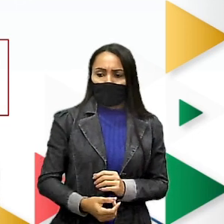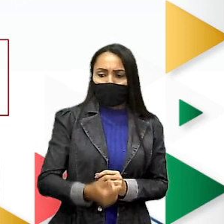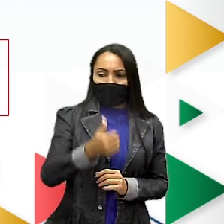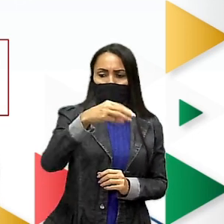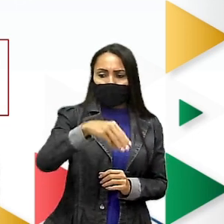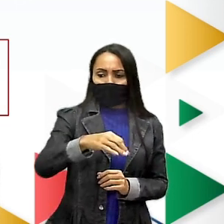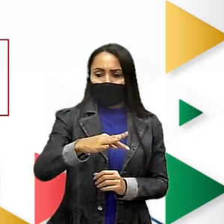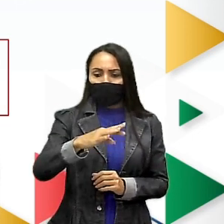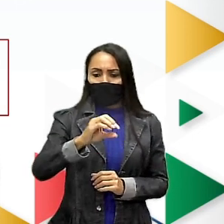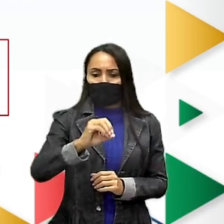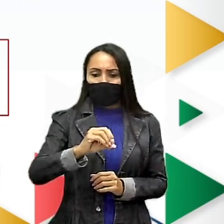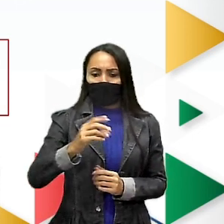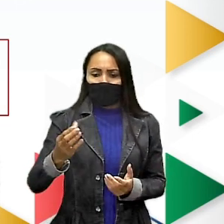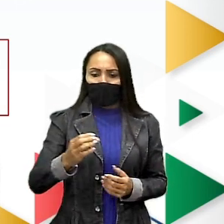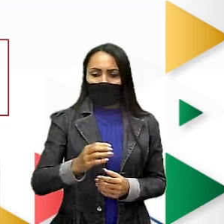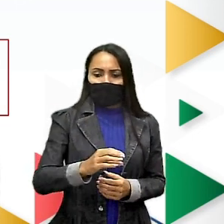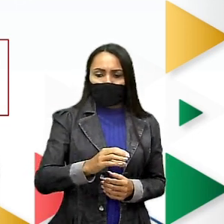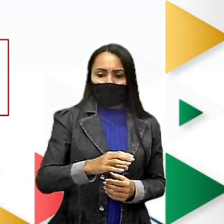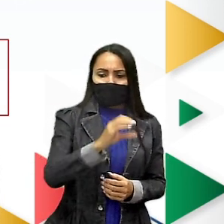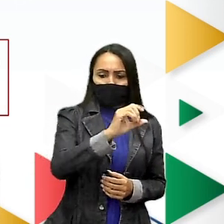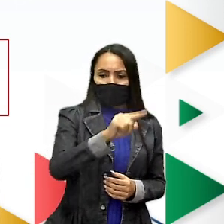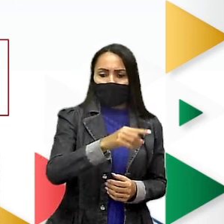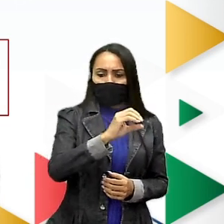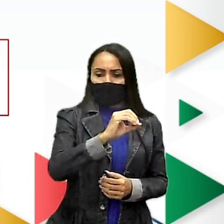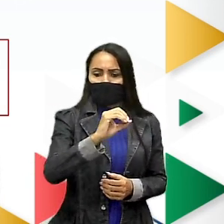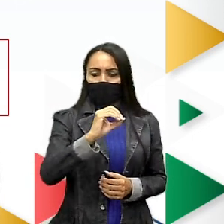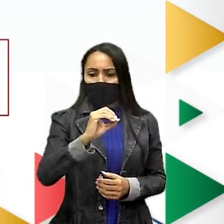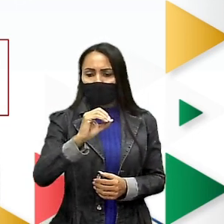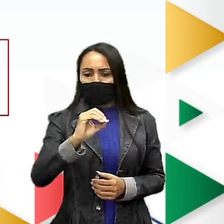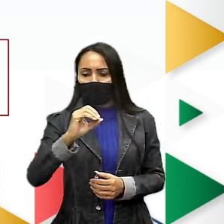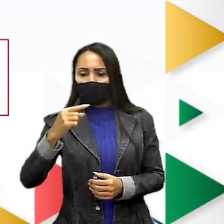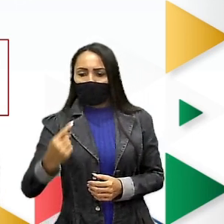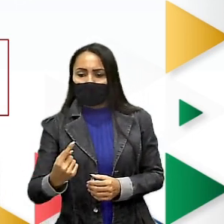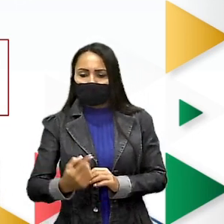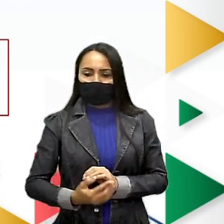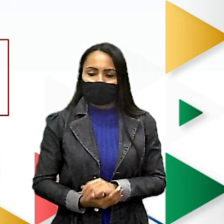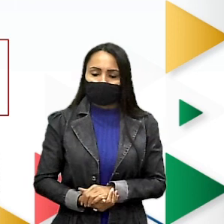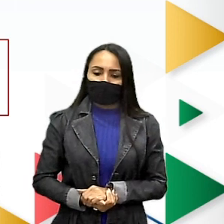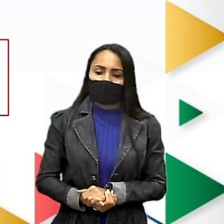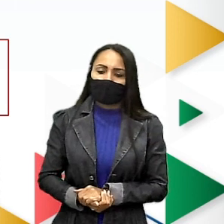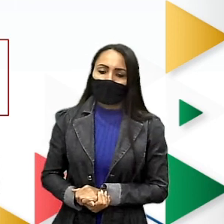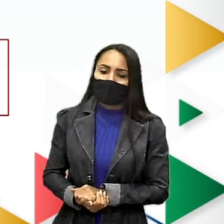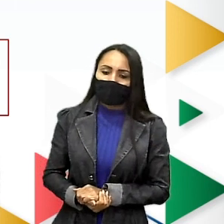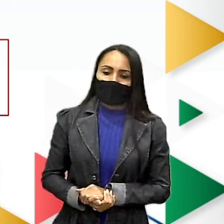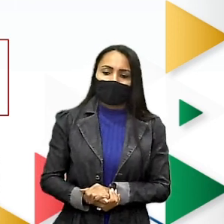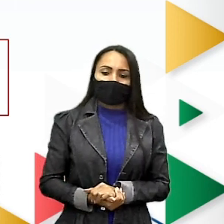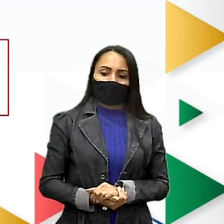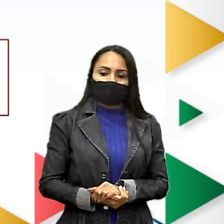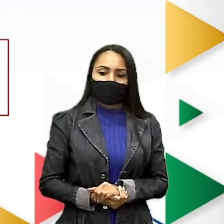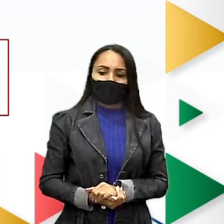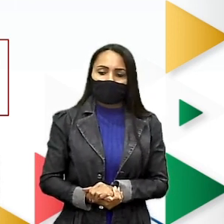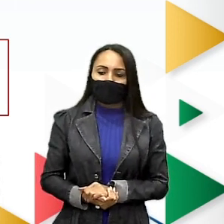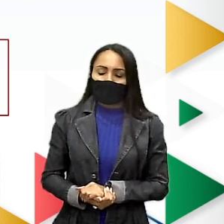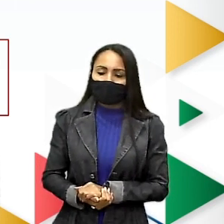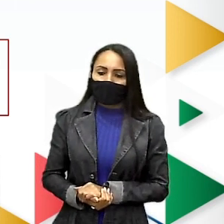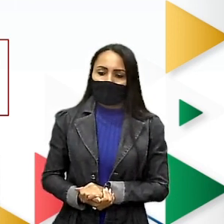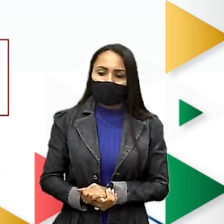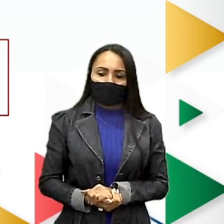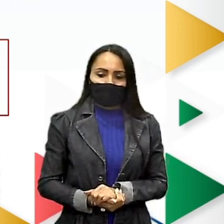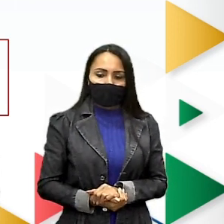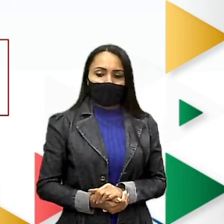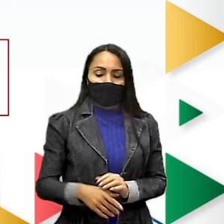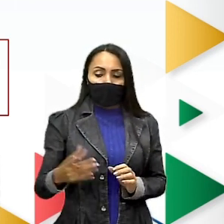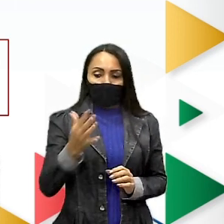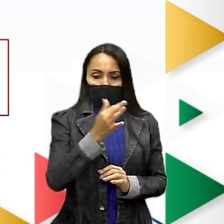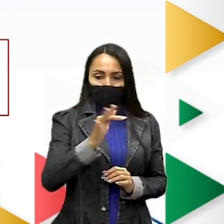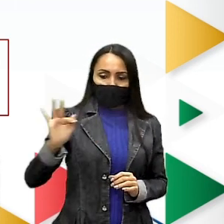que 0, todos esses zeros aí que eu vou ficar aqui repetindo, é muito pesado, mas numa forma de